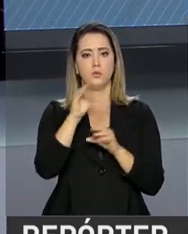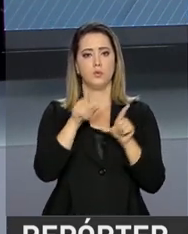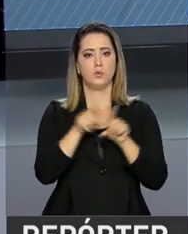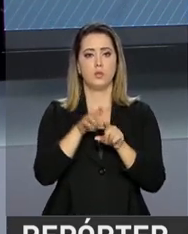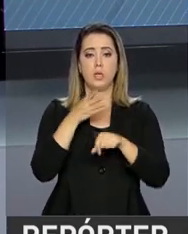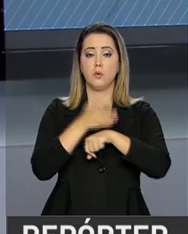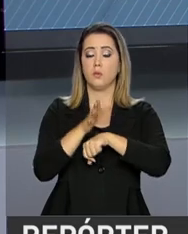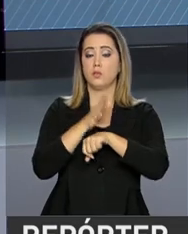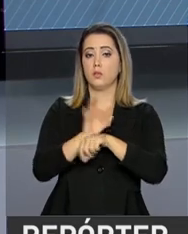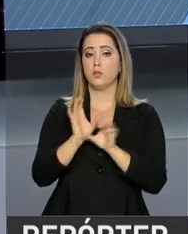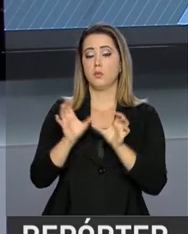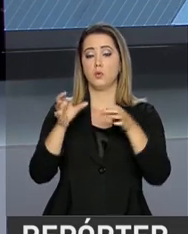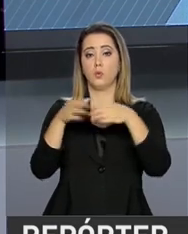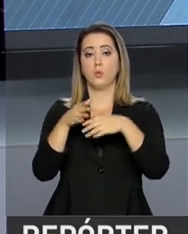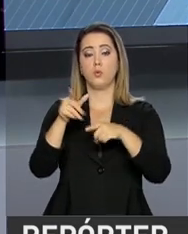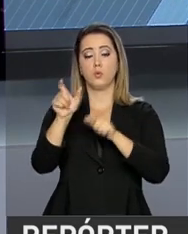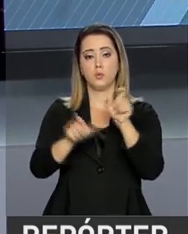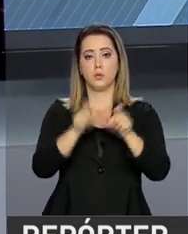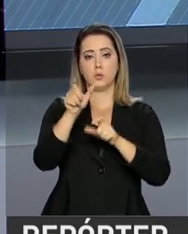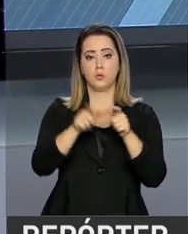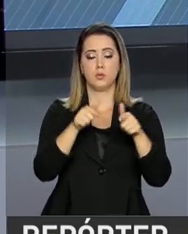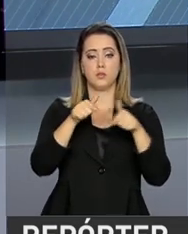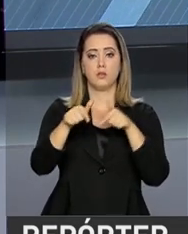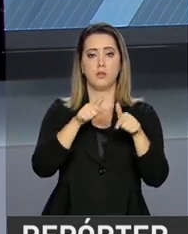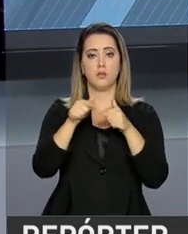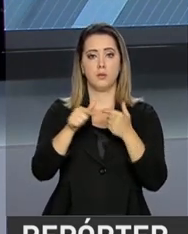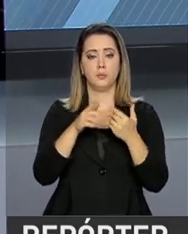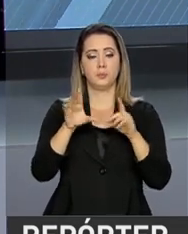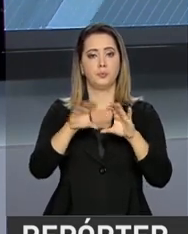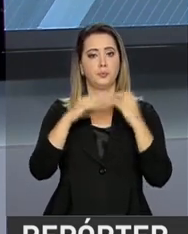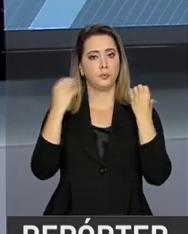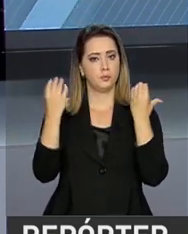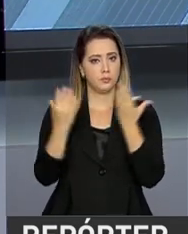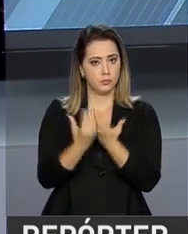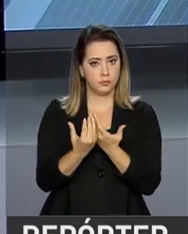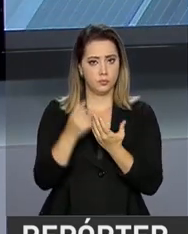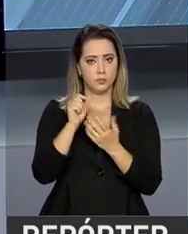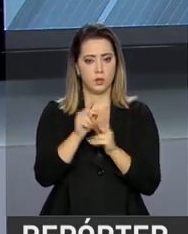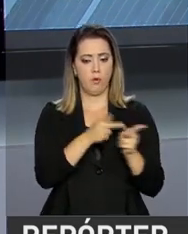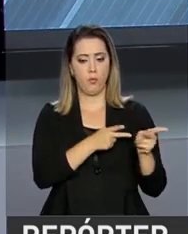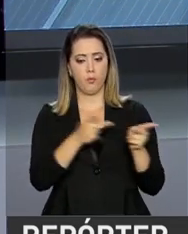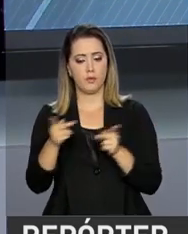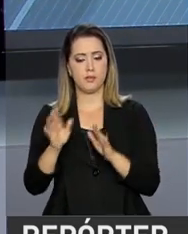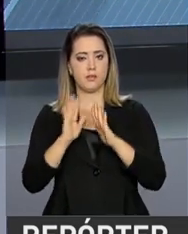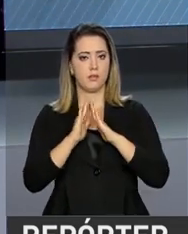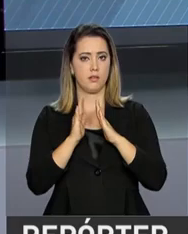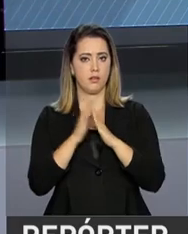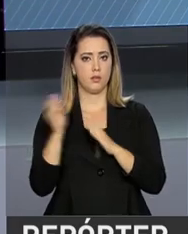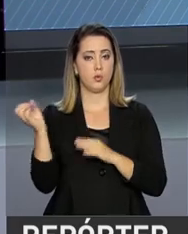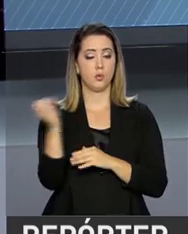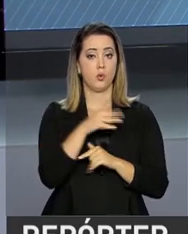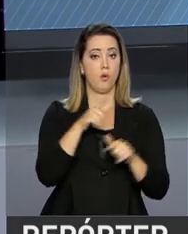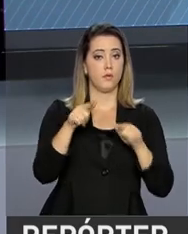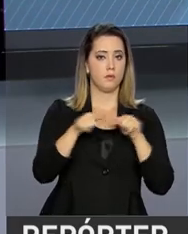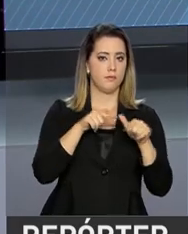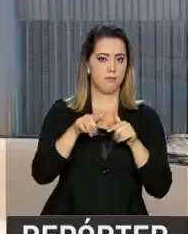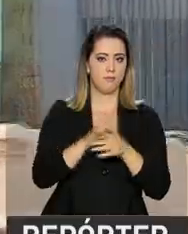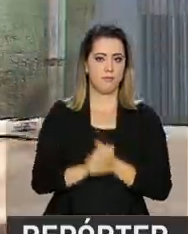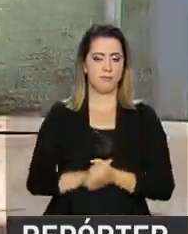a capacitação dos agentes comunitários, aqueles que fazem as visitas domiciliares. Eles vão ganhar novas atribuições.